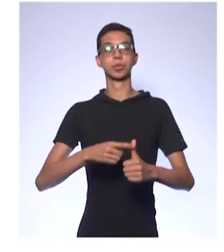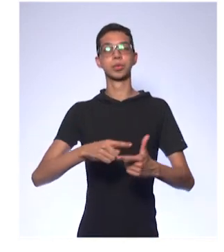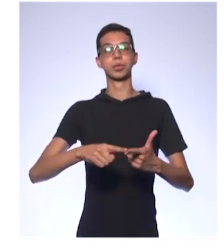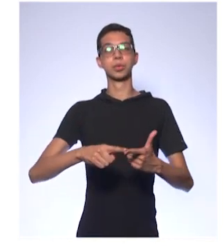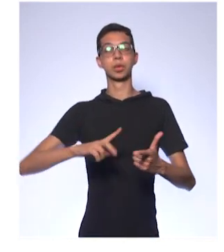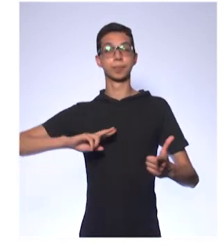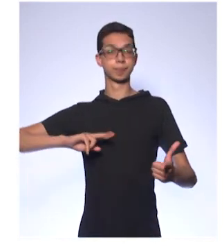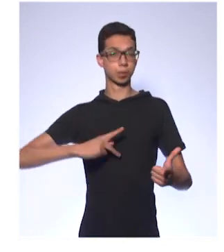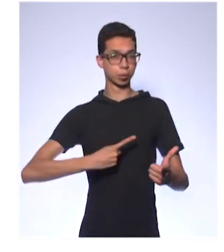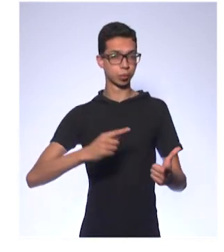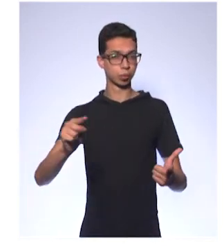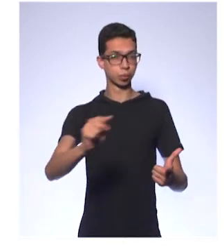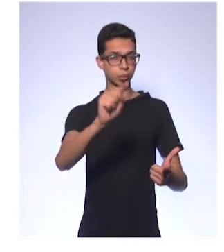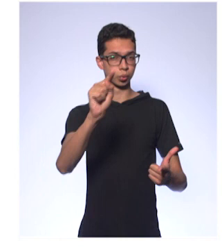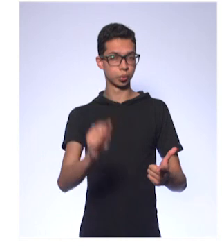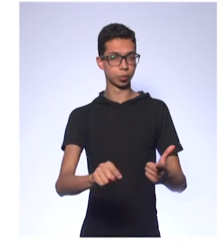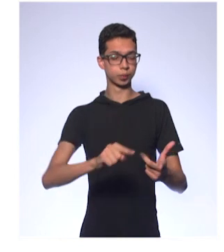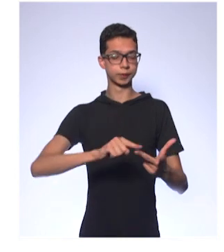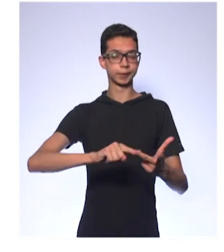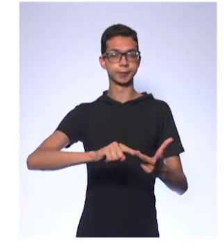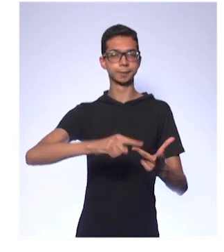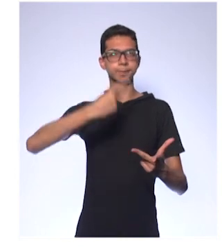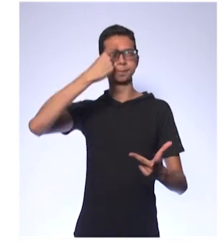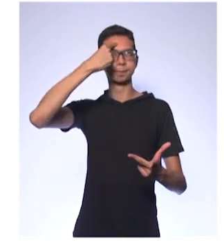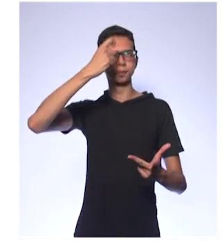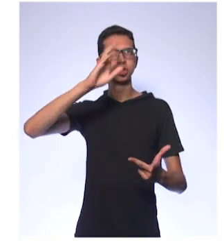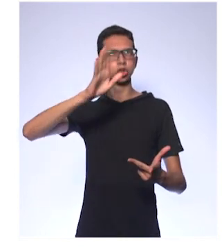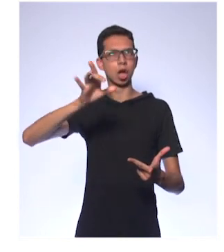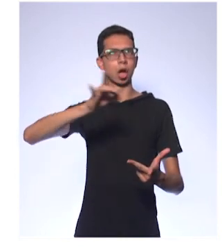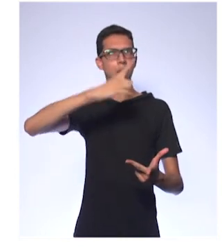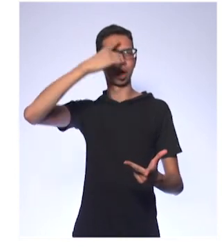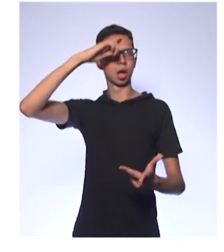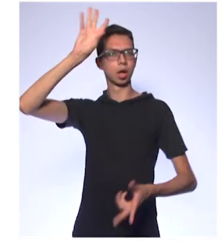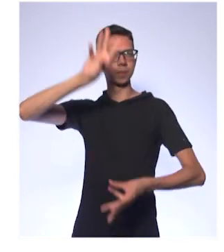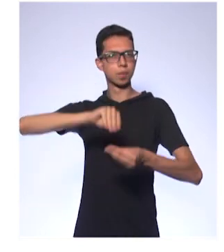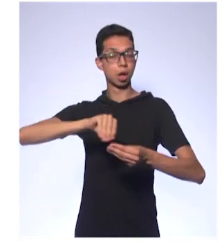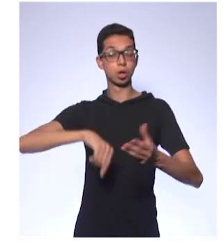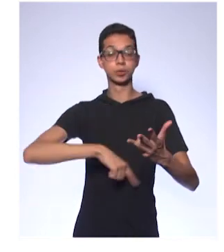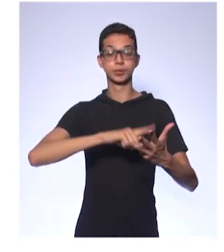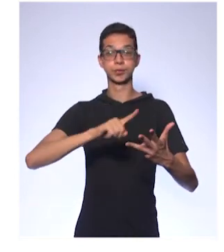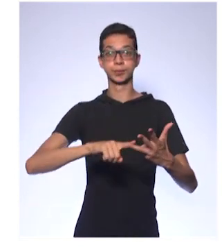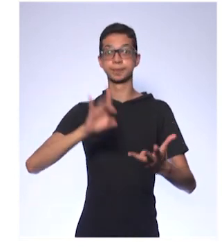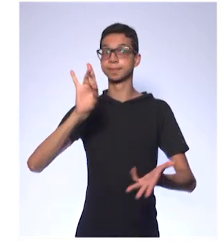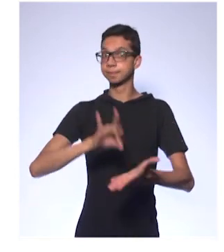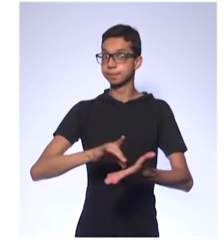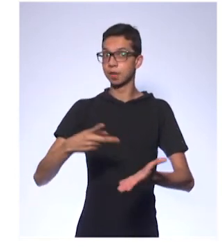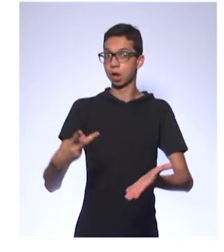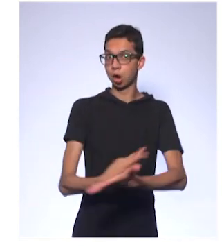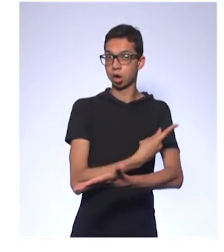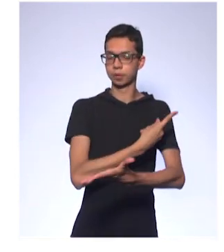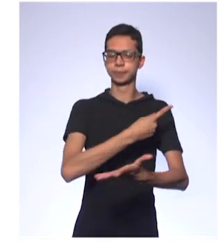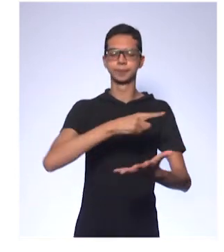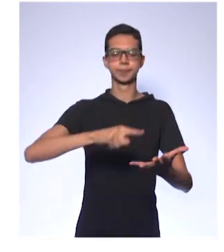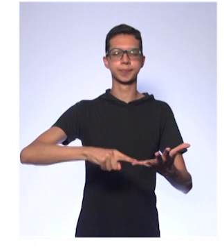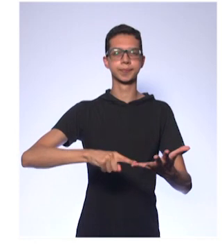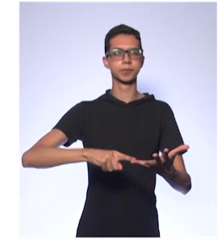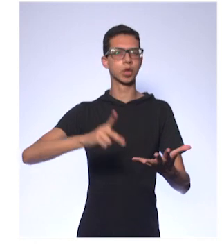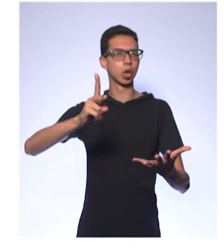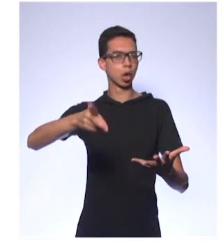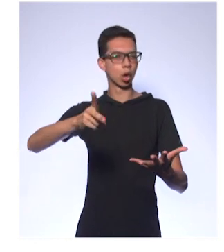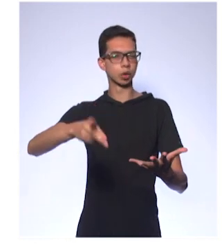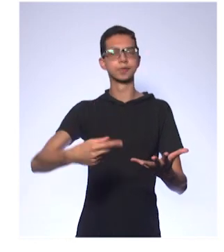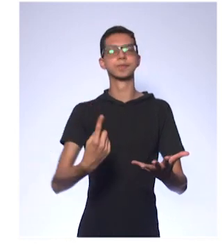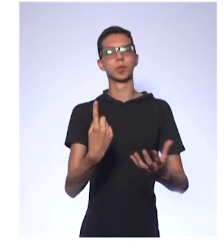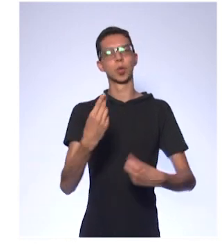estado? Uma conclusão de ideia? Simultaneidade de fatos? Continuidade? A gente pode dar 1 minuto também